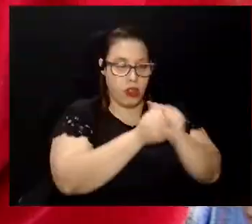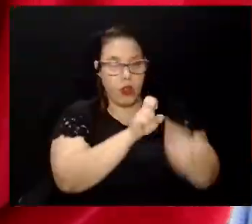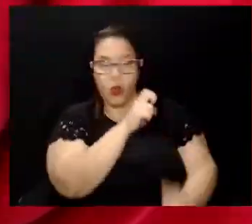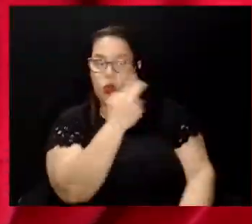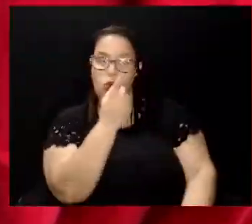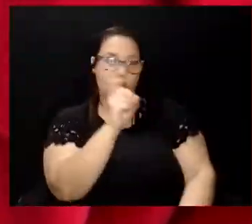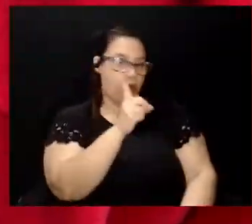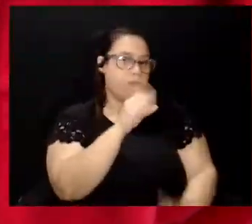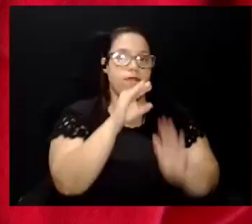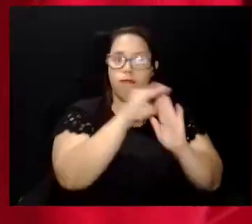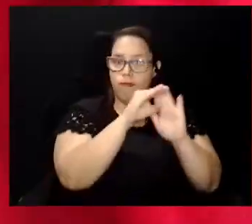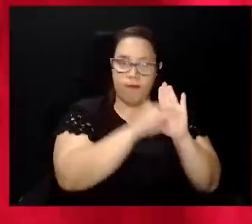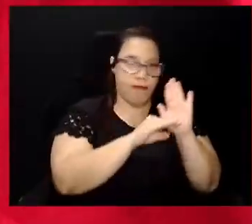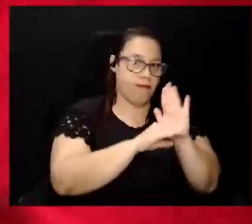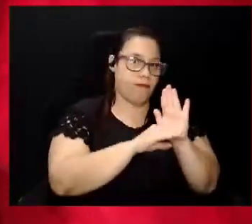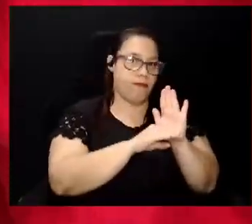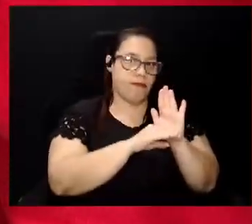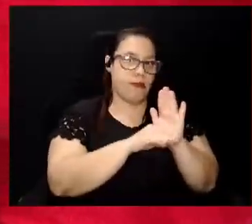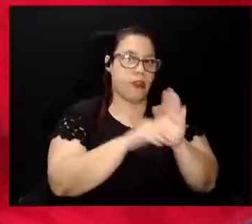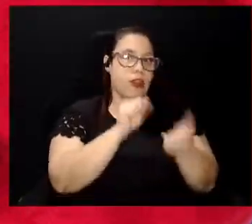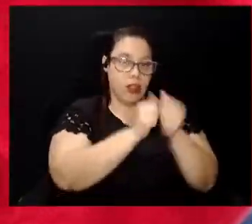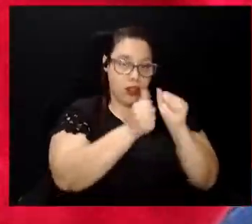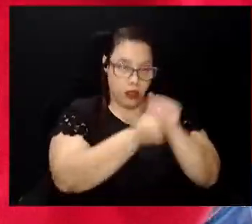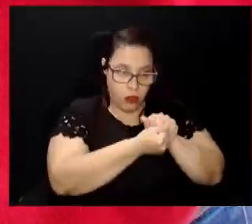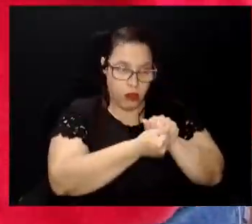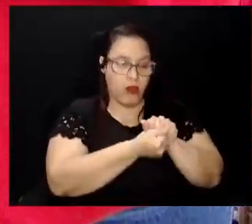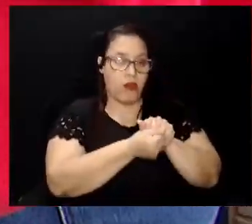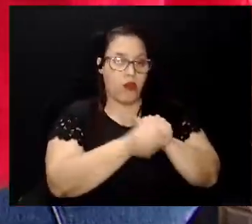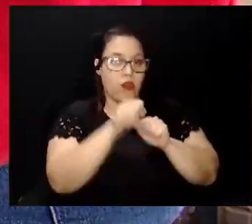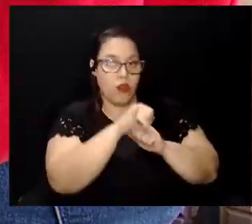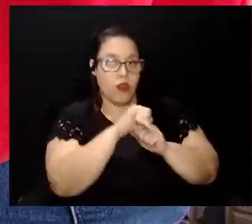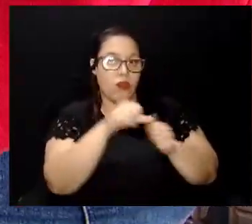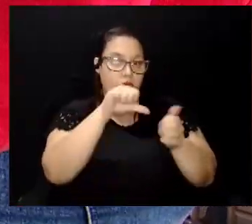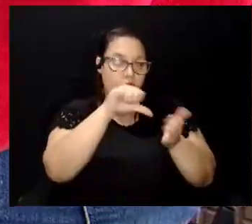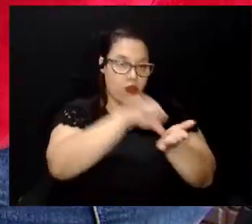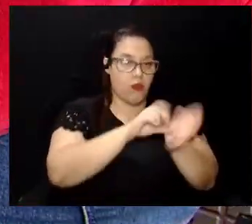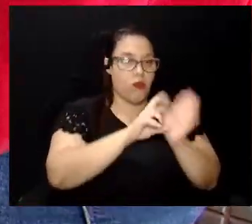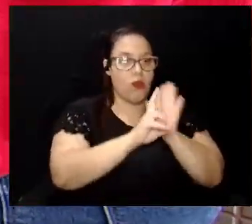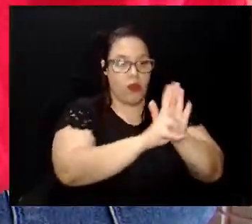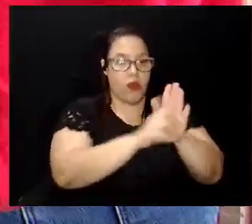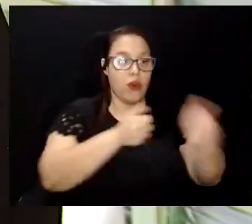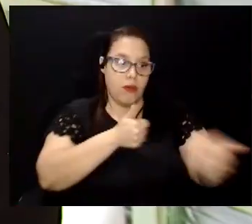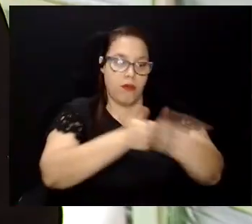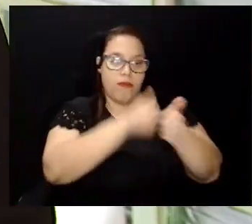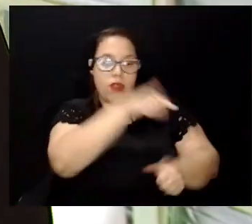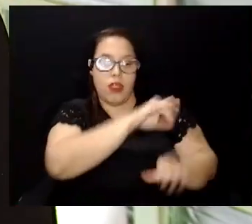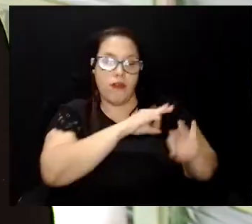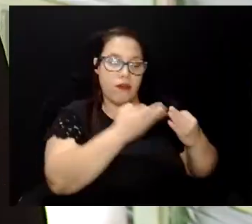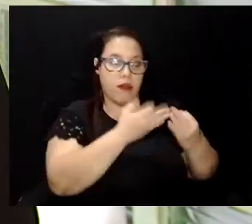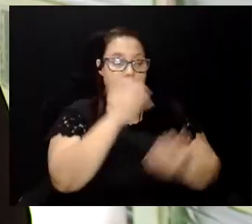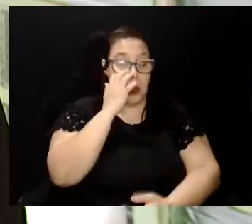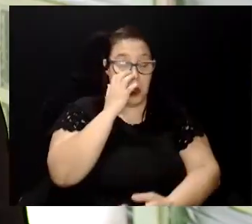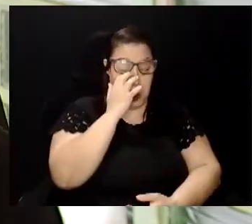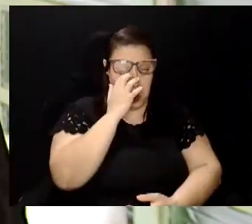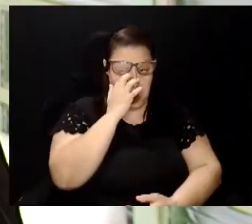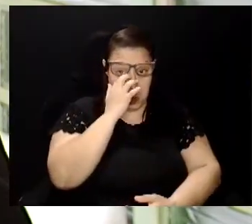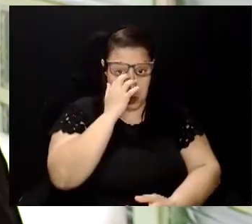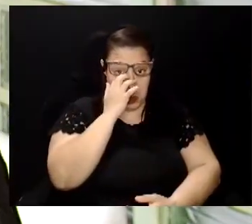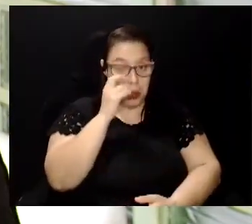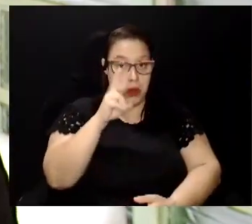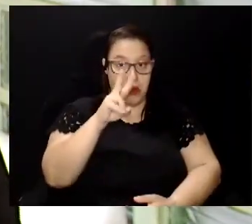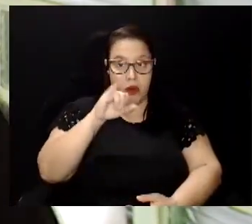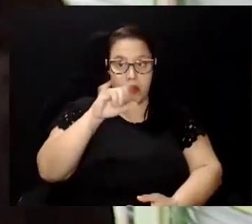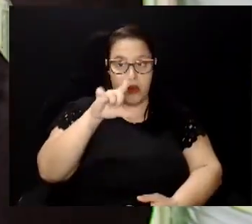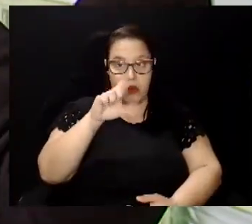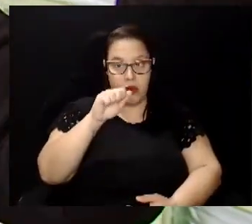não se encaixa no programa, e aí se encaixa no ponto de referência que é mais próximo da família. Então a gente fica aqui no